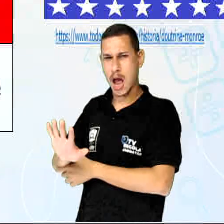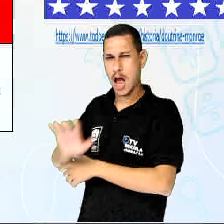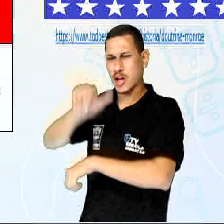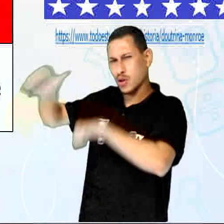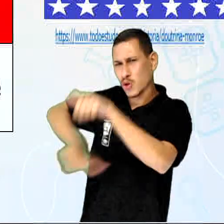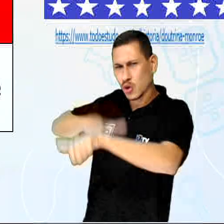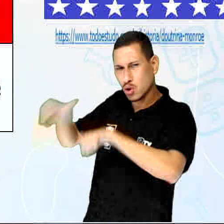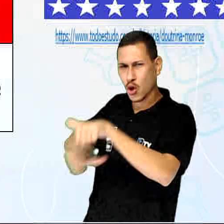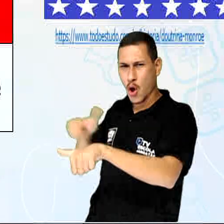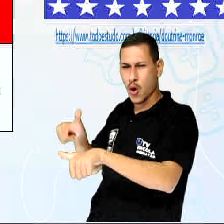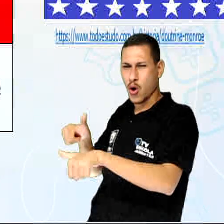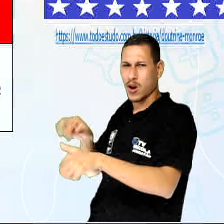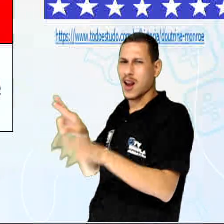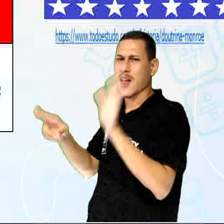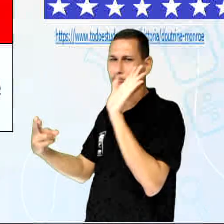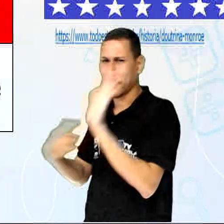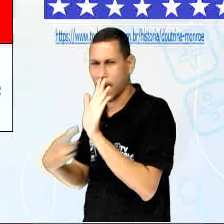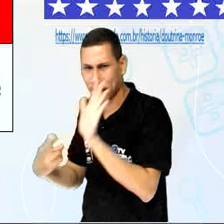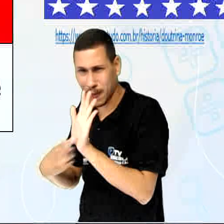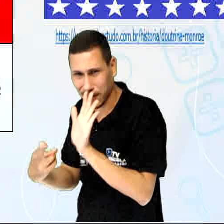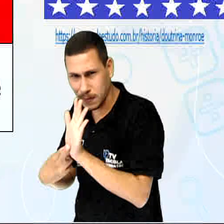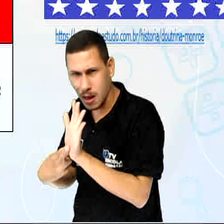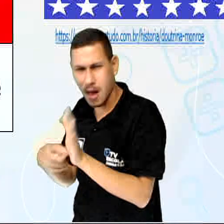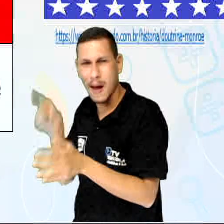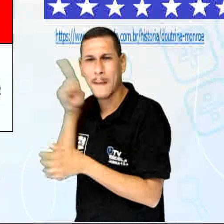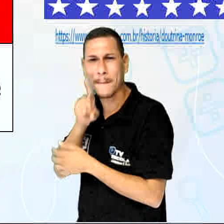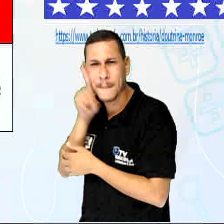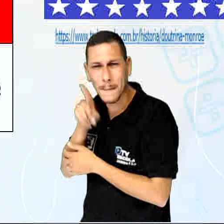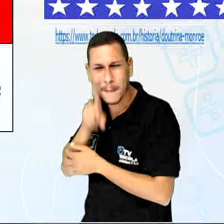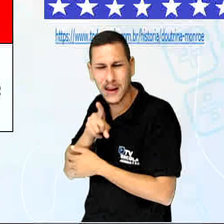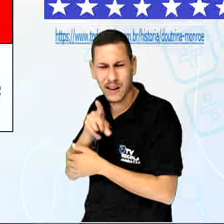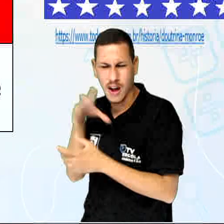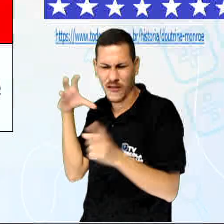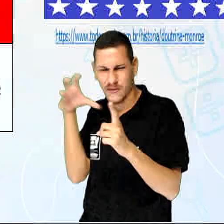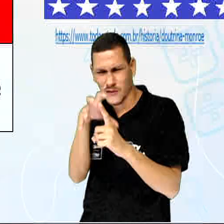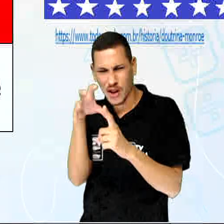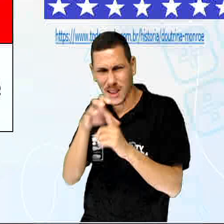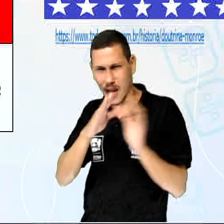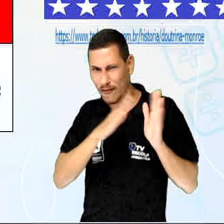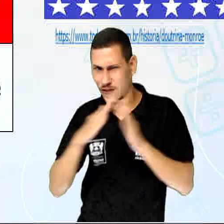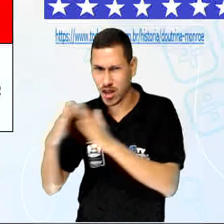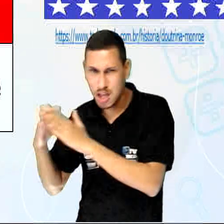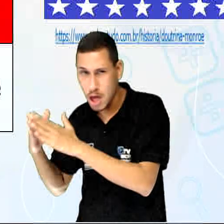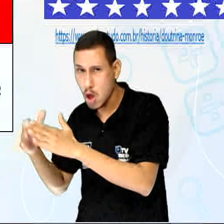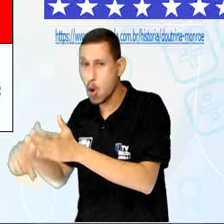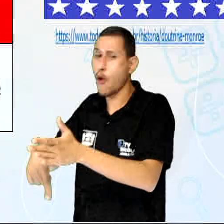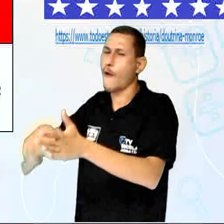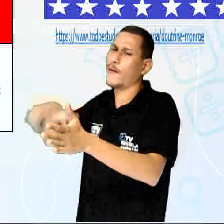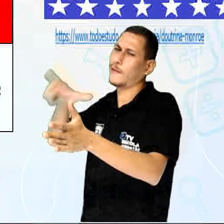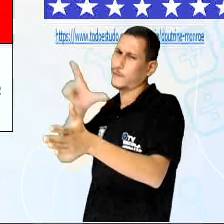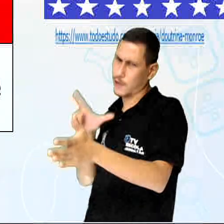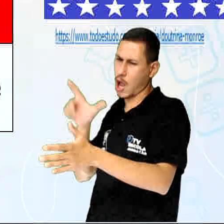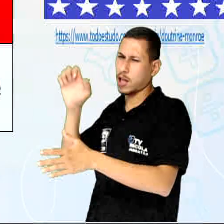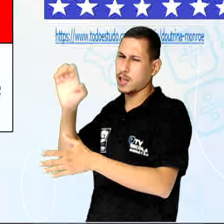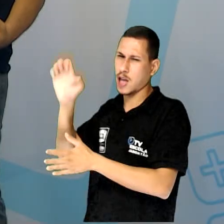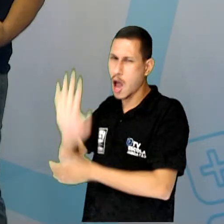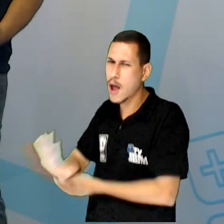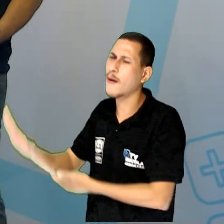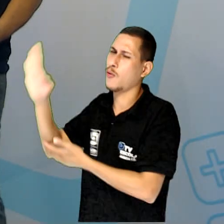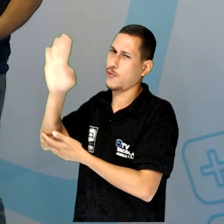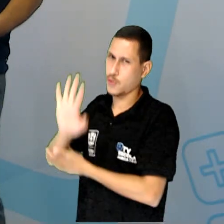ocupar o espaço de influência entre seus vizinhos, que antes era de europeus, né? Os europeus